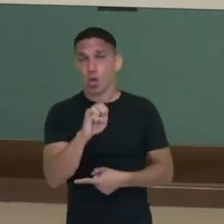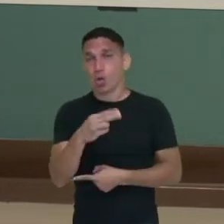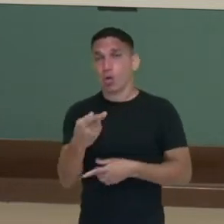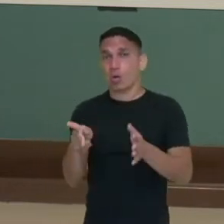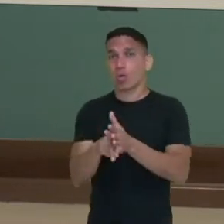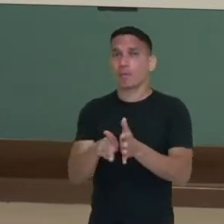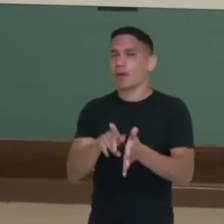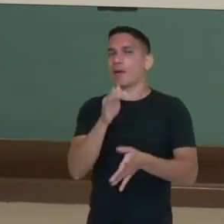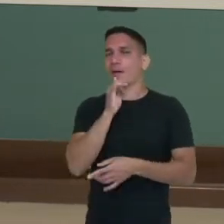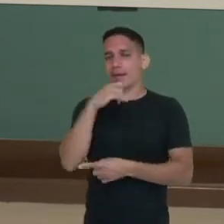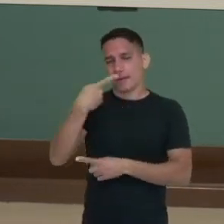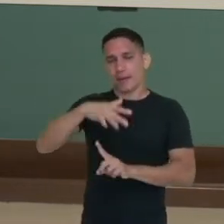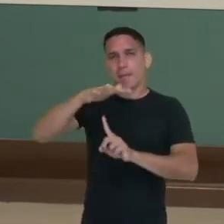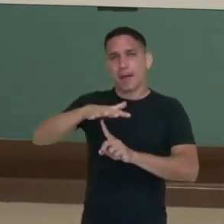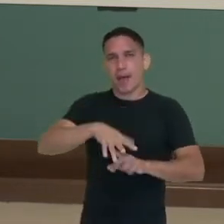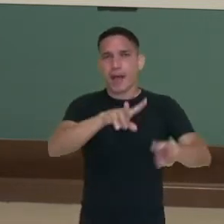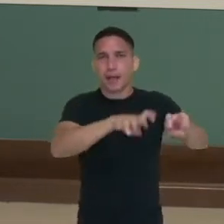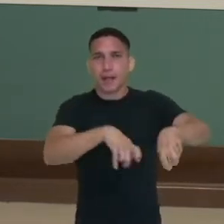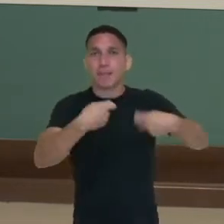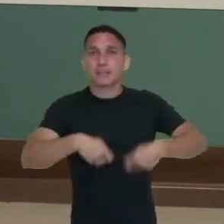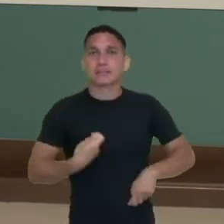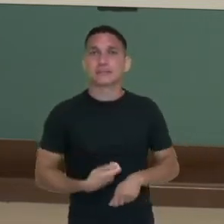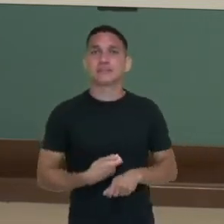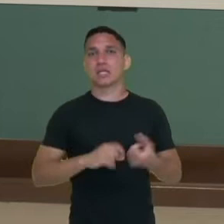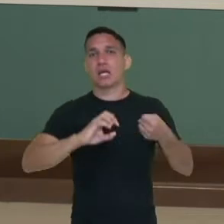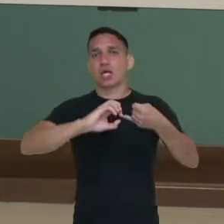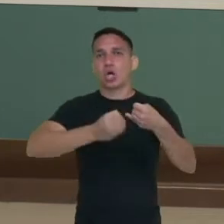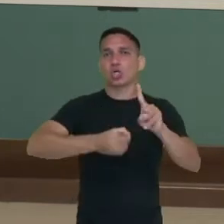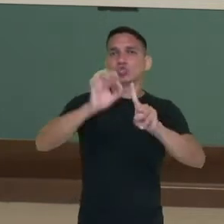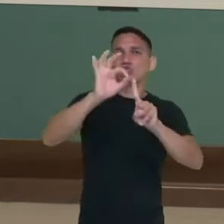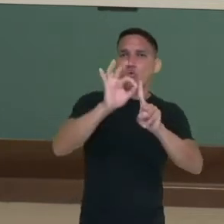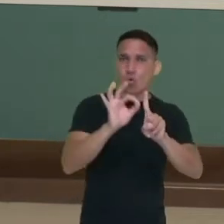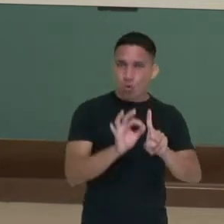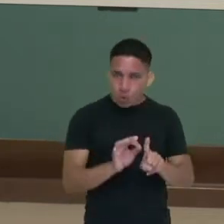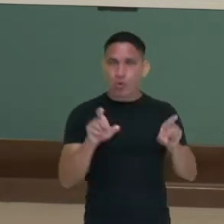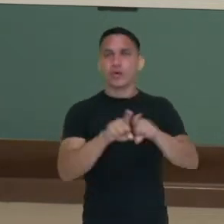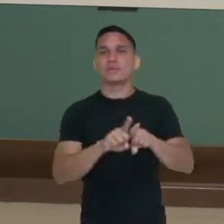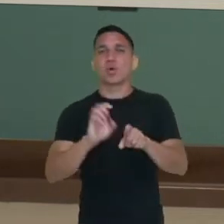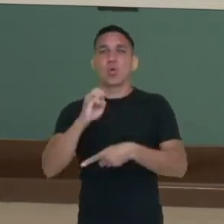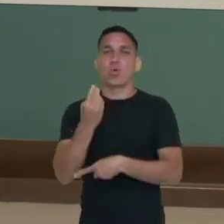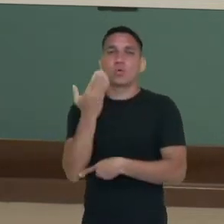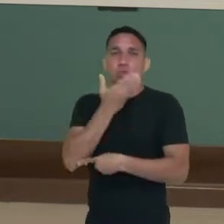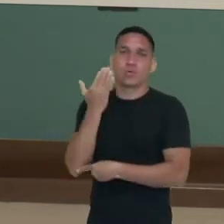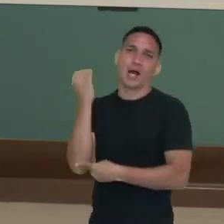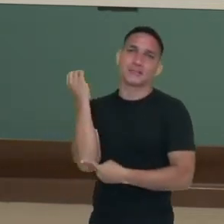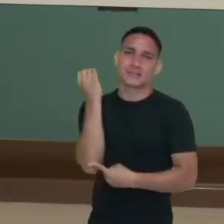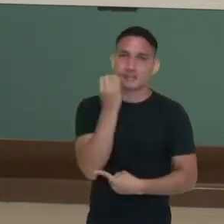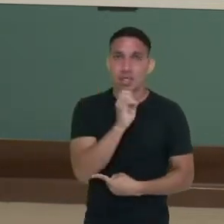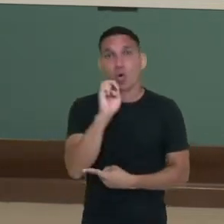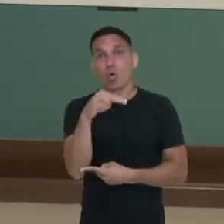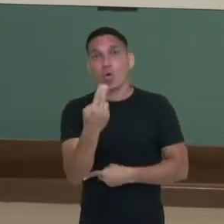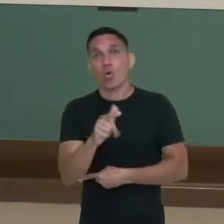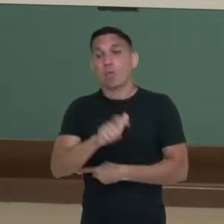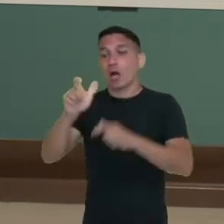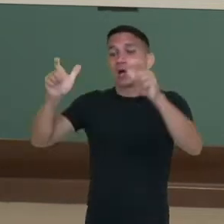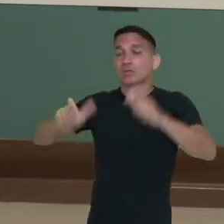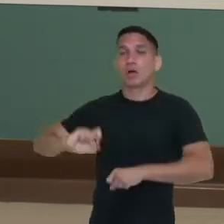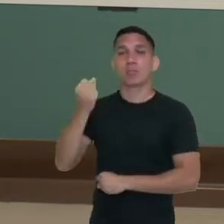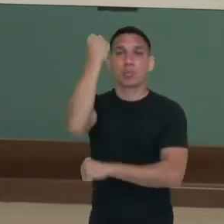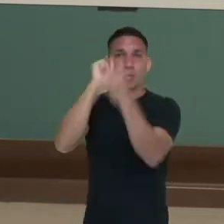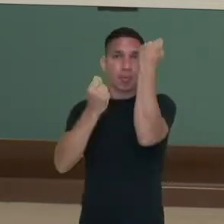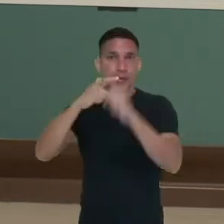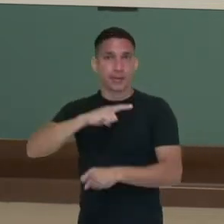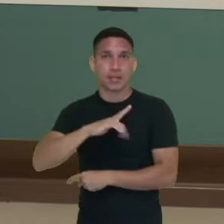estado do Paraná, que depende da soja, da cana-de-açúcar e assim por diante. Ou já são regiões mais industrializadas,